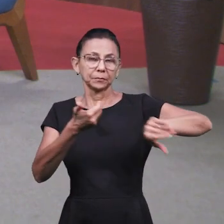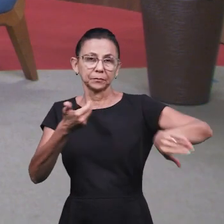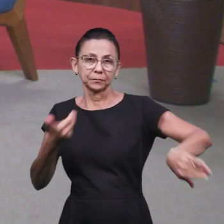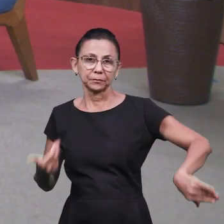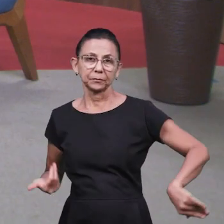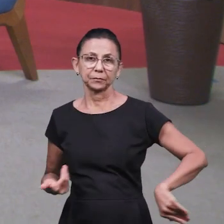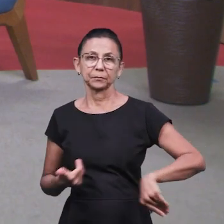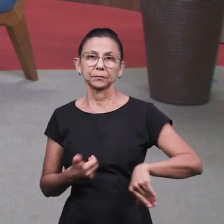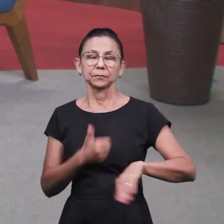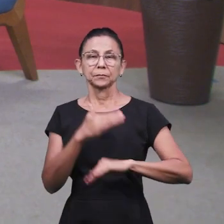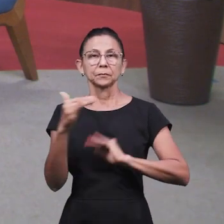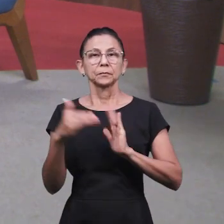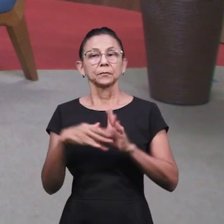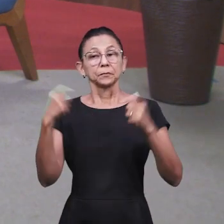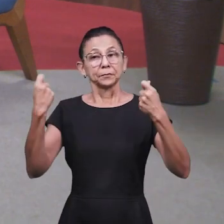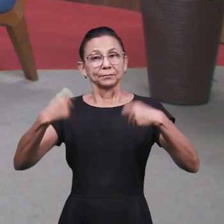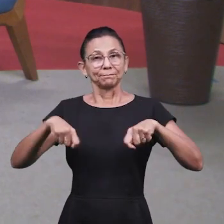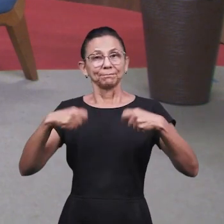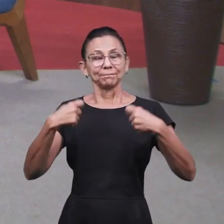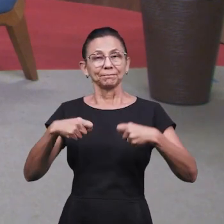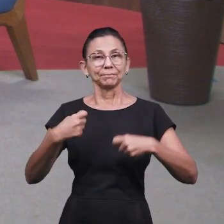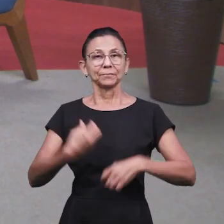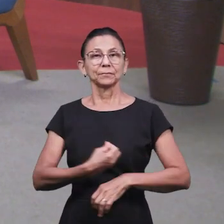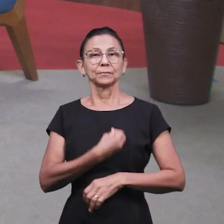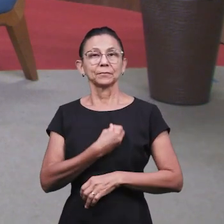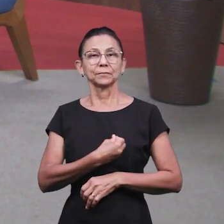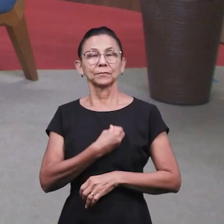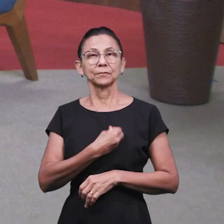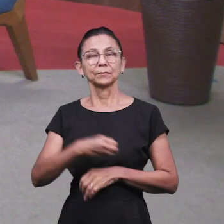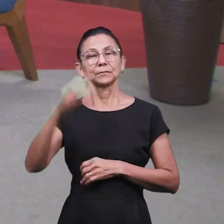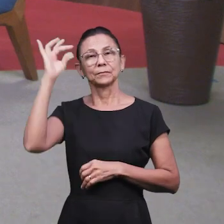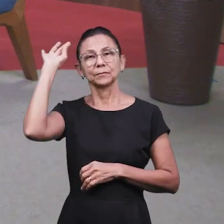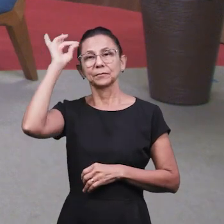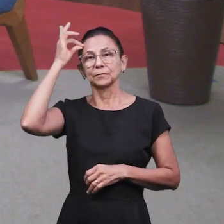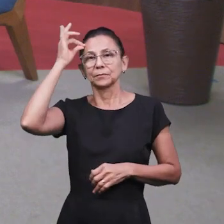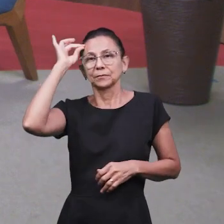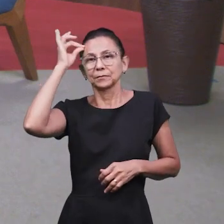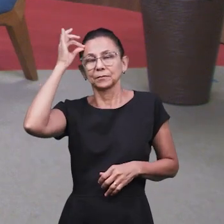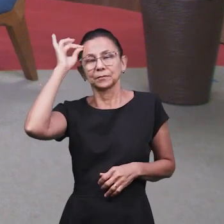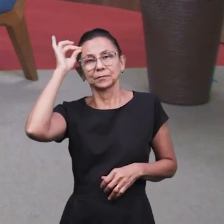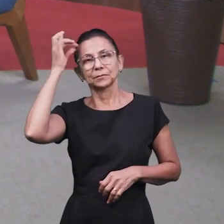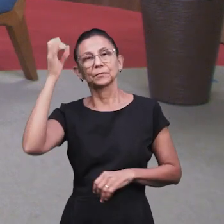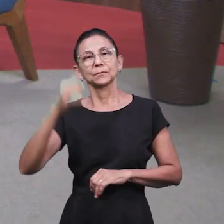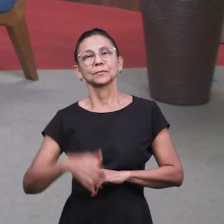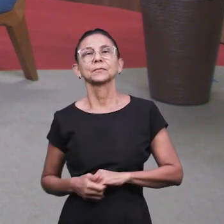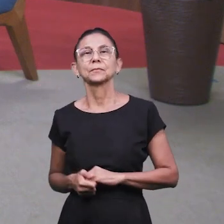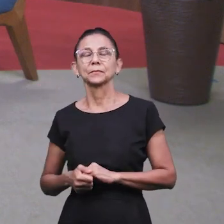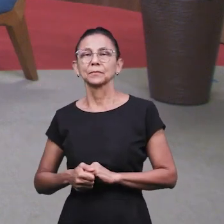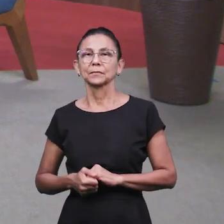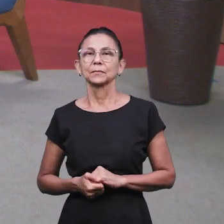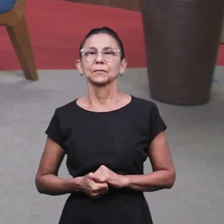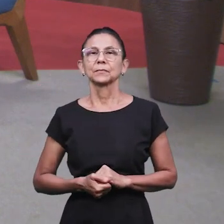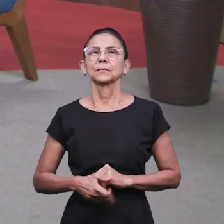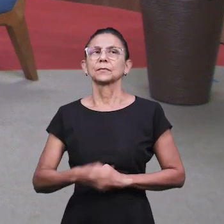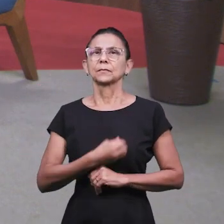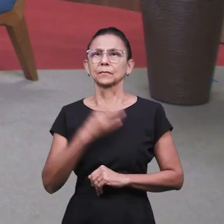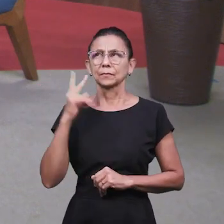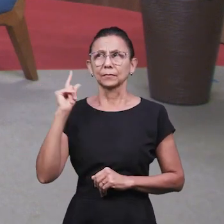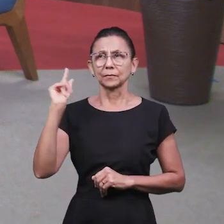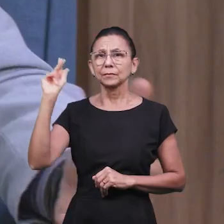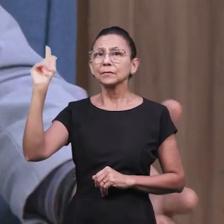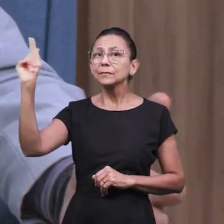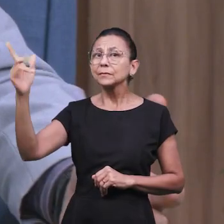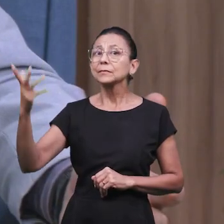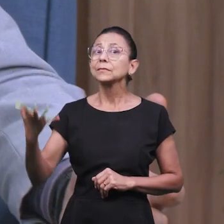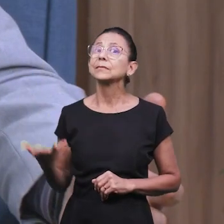De fornecer tudo o que é necessário para a vida, com um detalhe, nós não estamos falando de vida apenas essa vida terrena nossa aqui, não. Estamos falando de